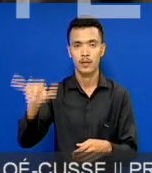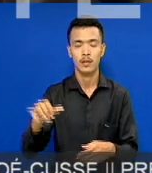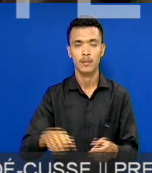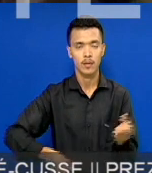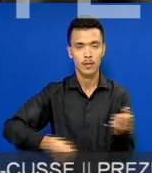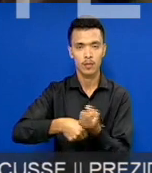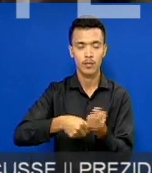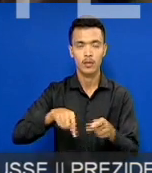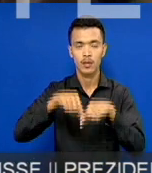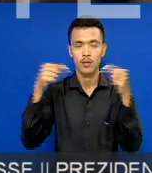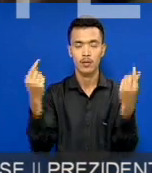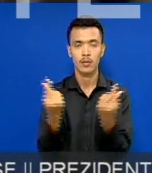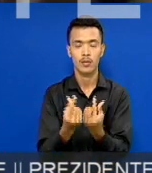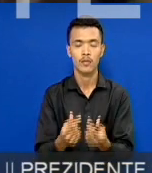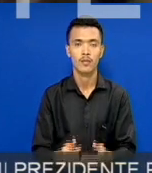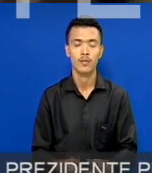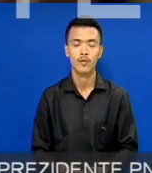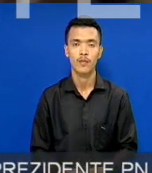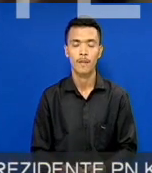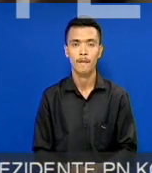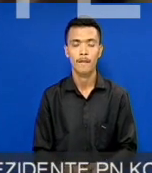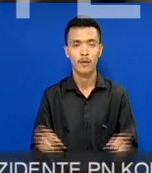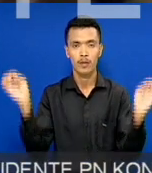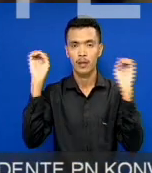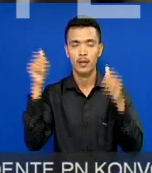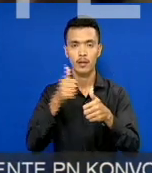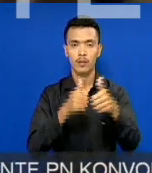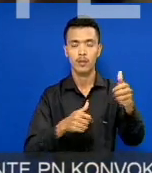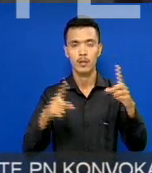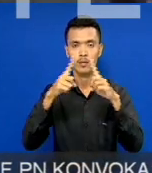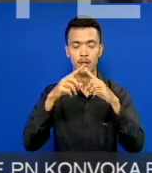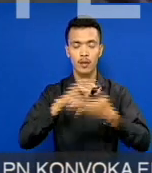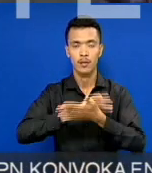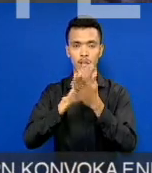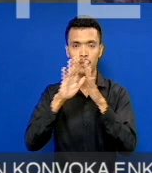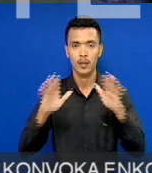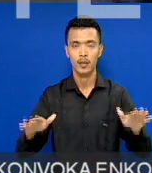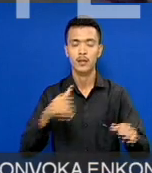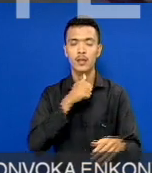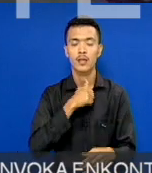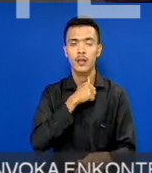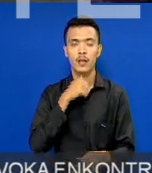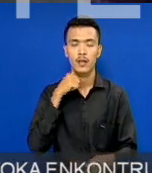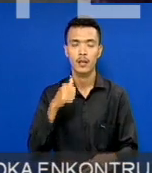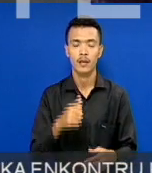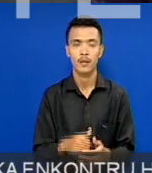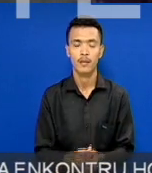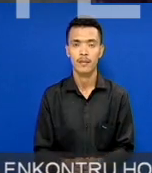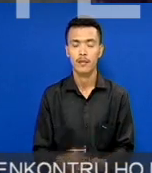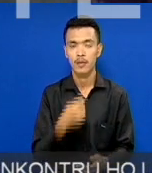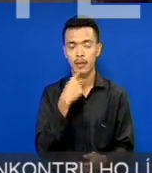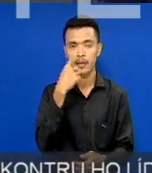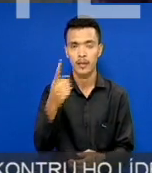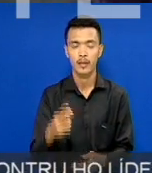influência grupo arte ritual no arte marciais, onde la contribuir para paz. Padre Agnelo Eduardo Zeronimo Moreira